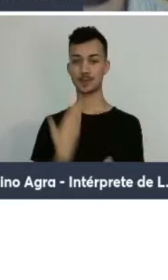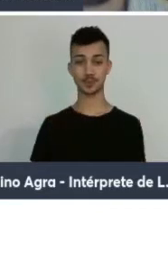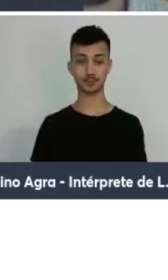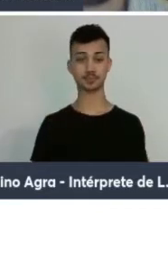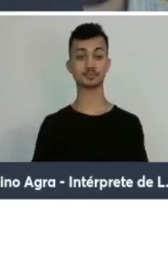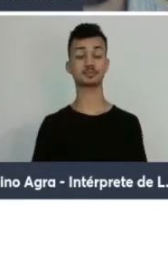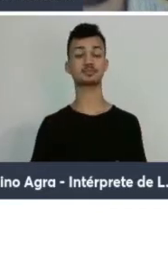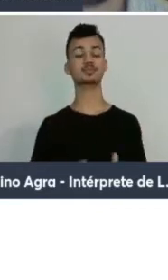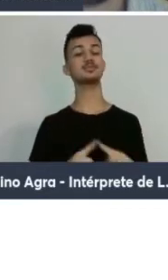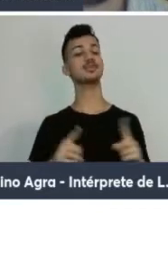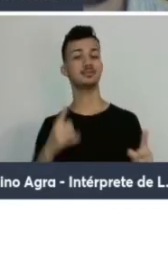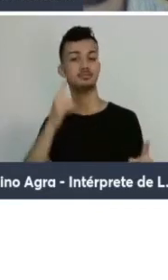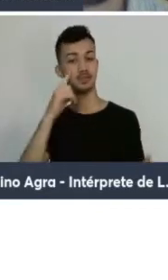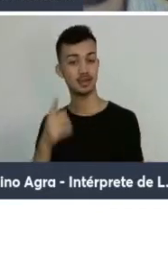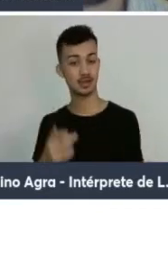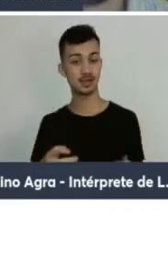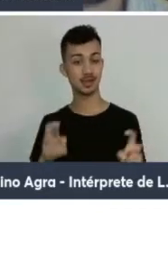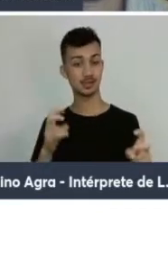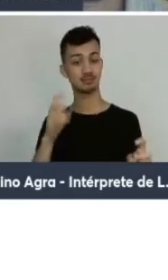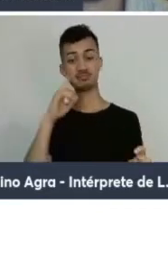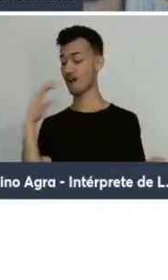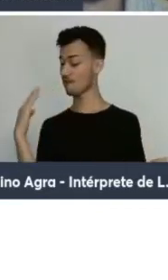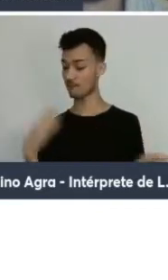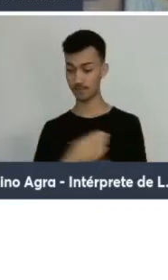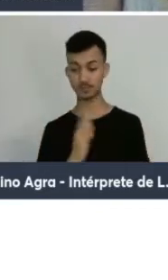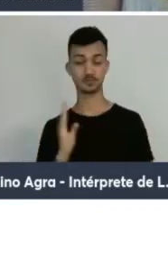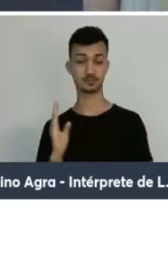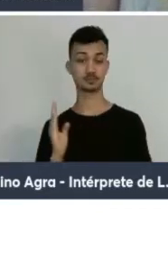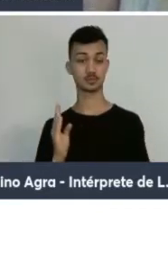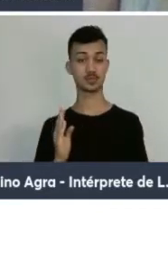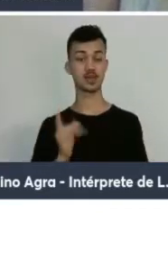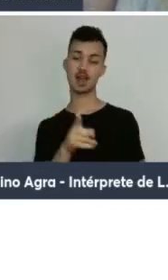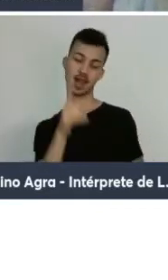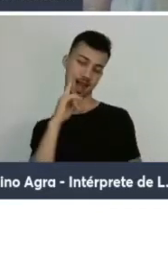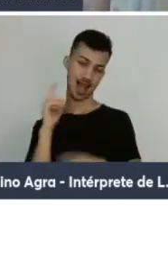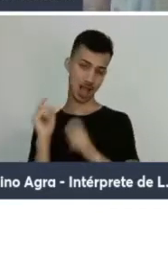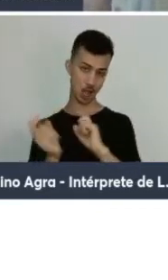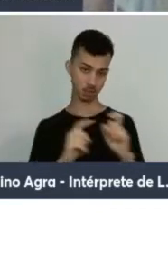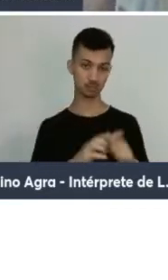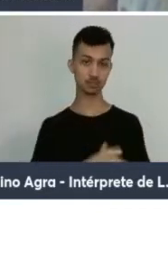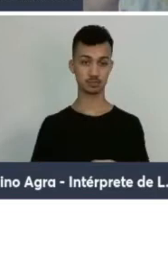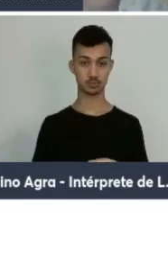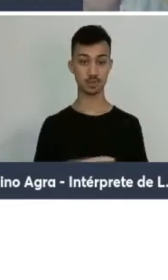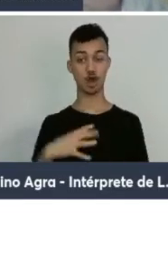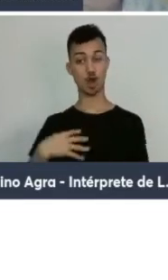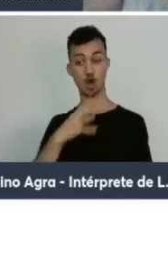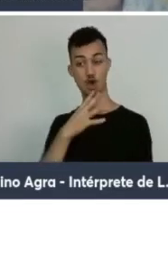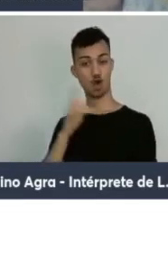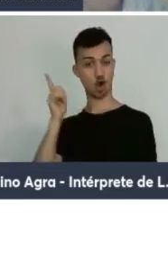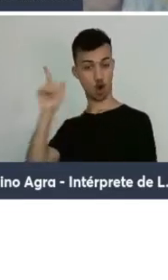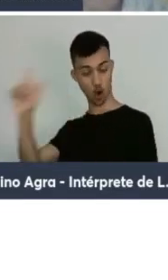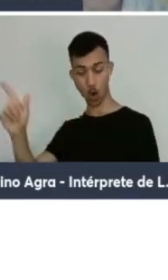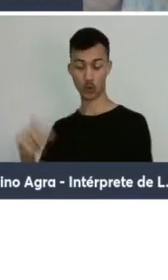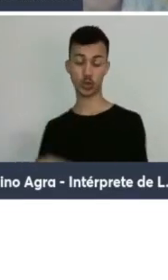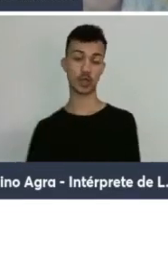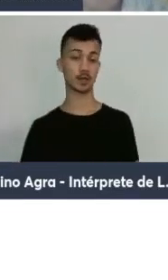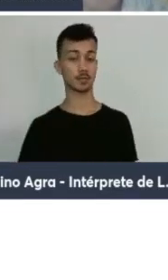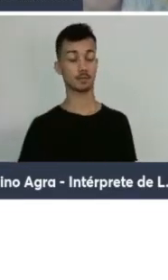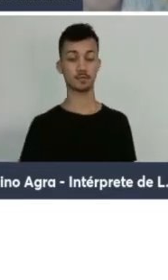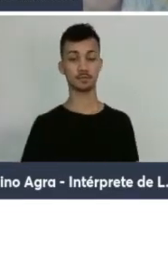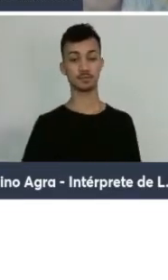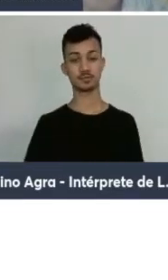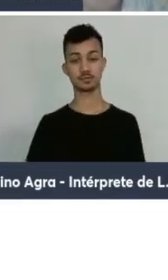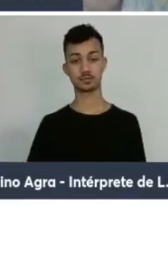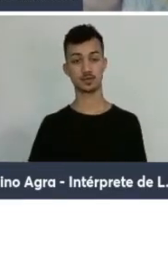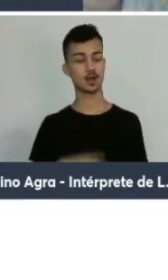chamou a atenção a grupo e eu fui. E nessa reunião, eu conheci uma outra realidade, né?